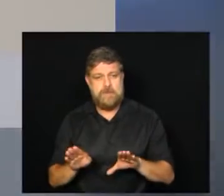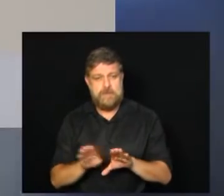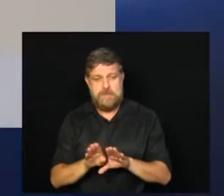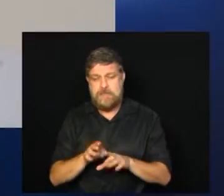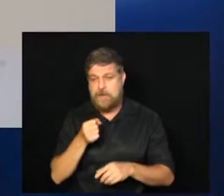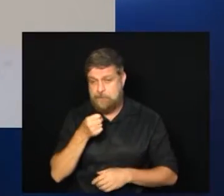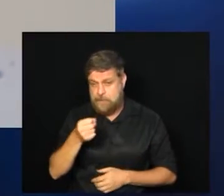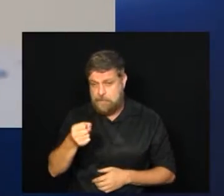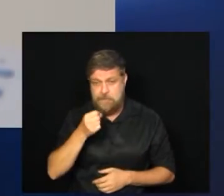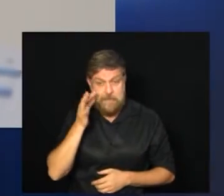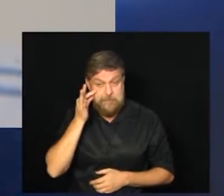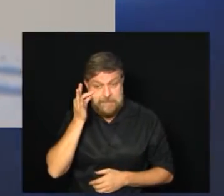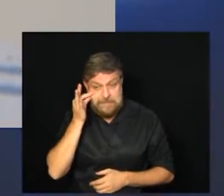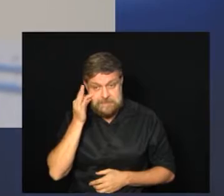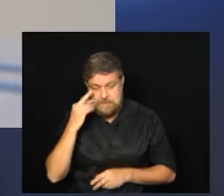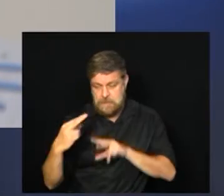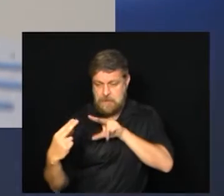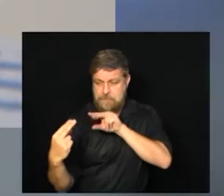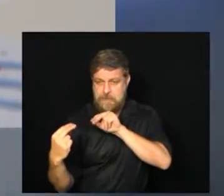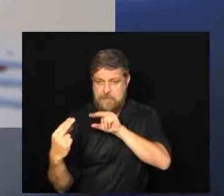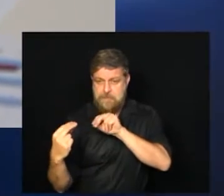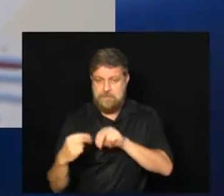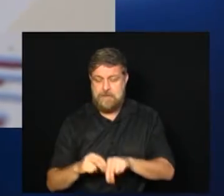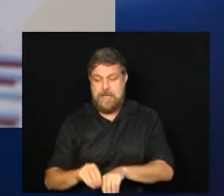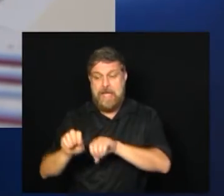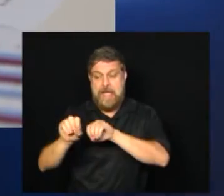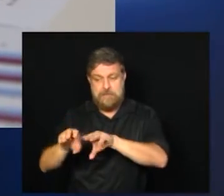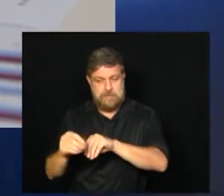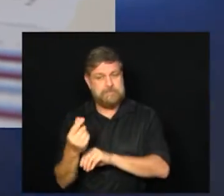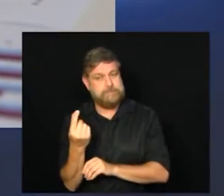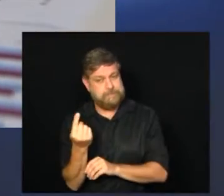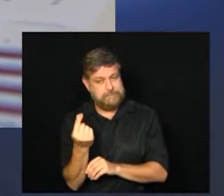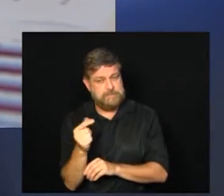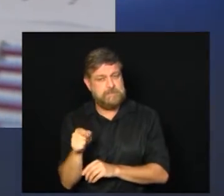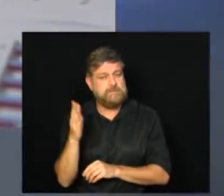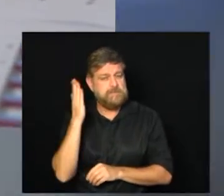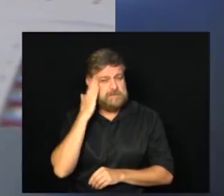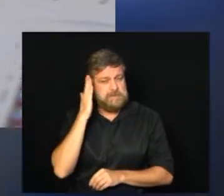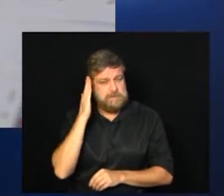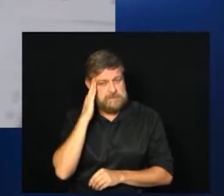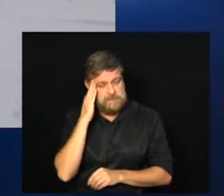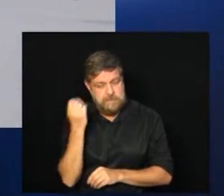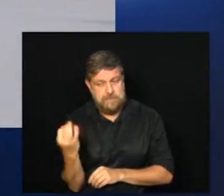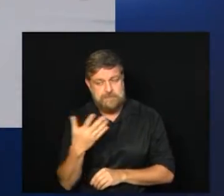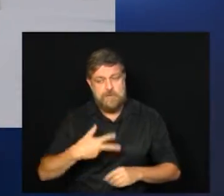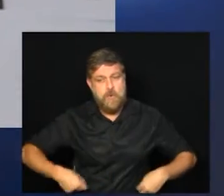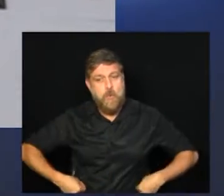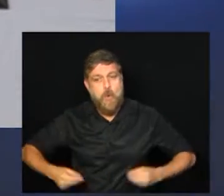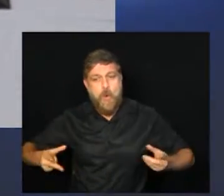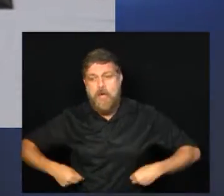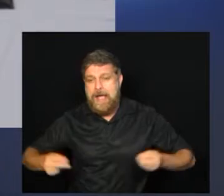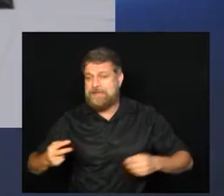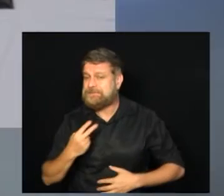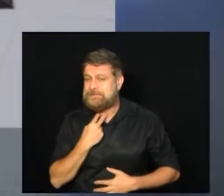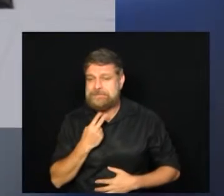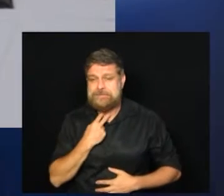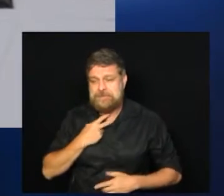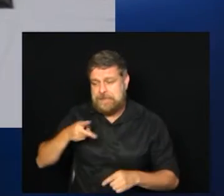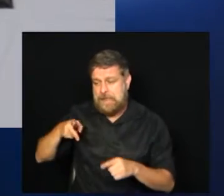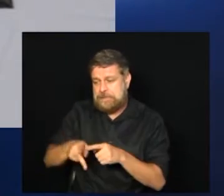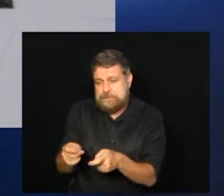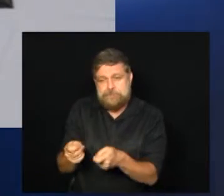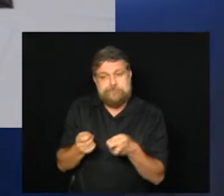entrevista ao vivo sobre educação financeira. Você sabe quais são os gastos que não podemos cortar no